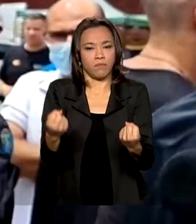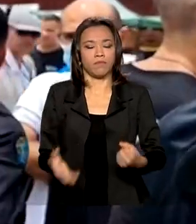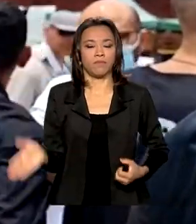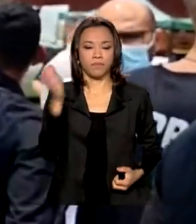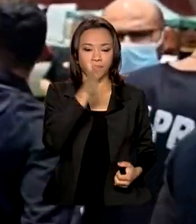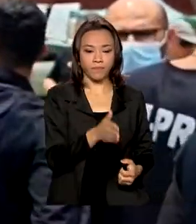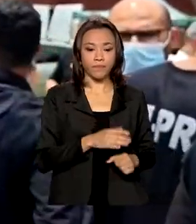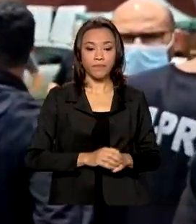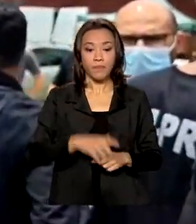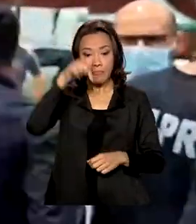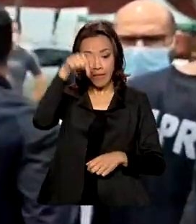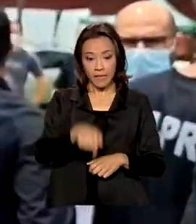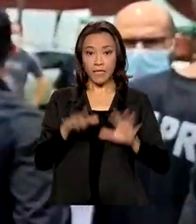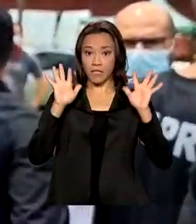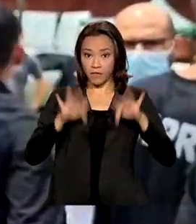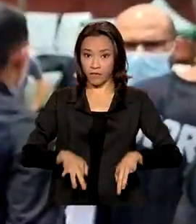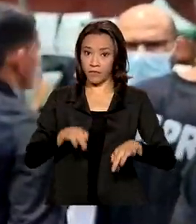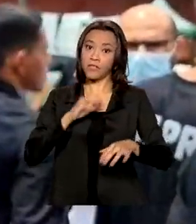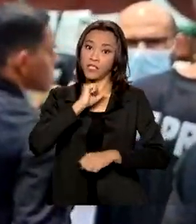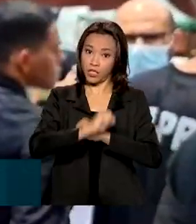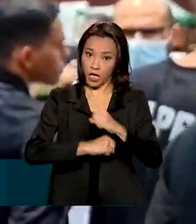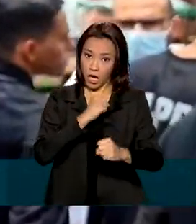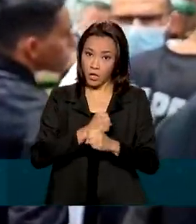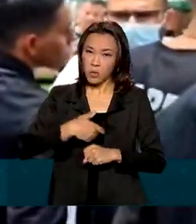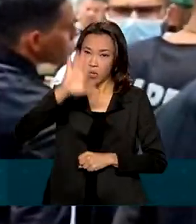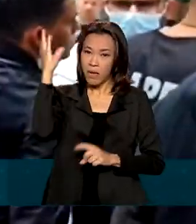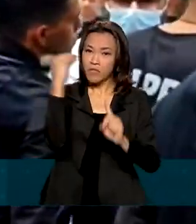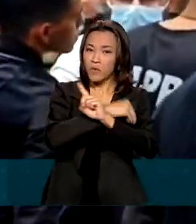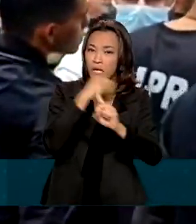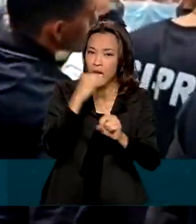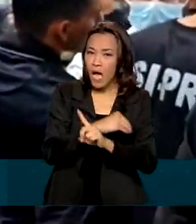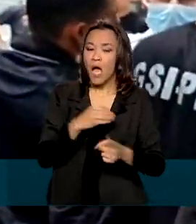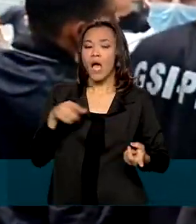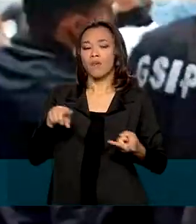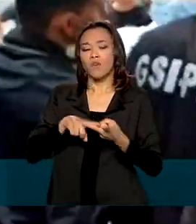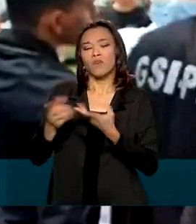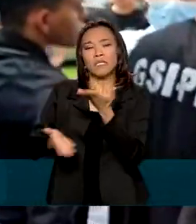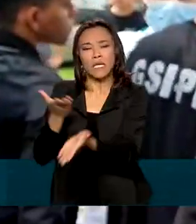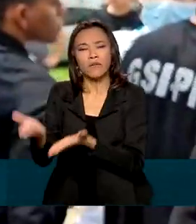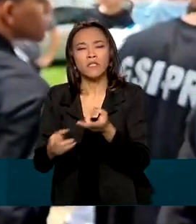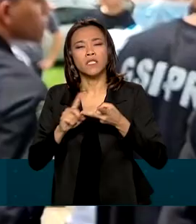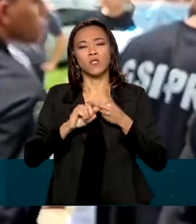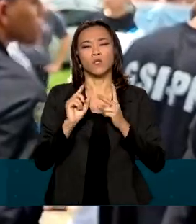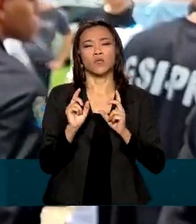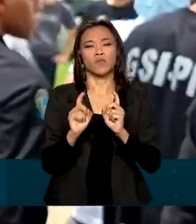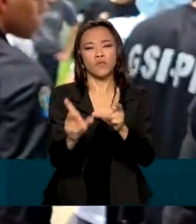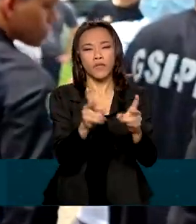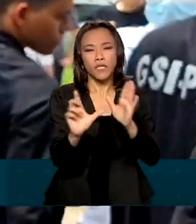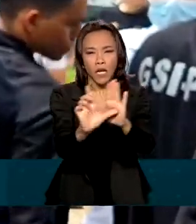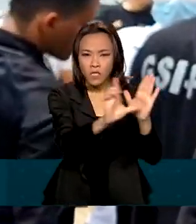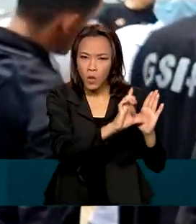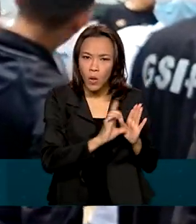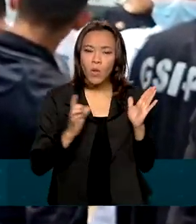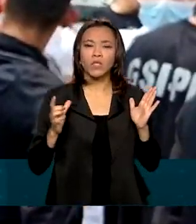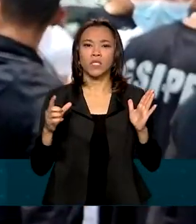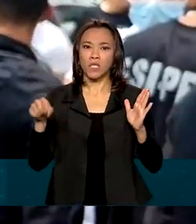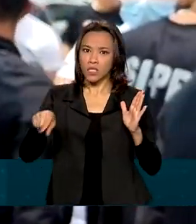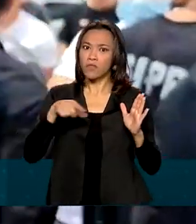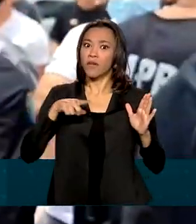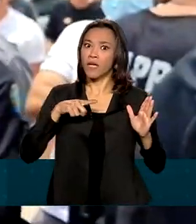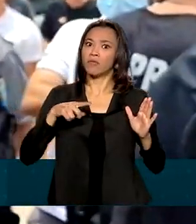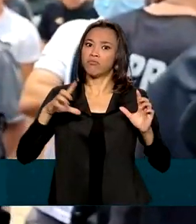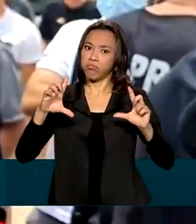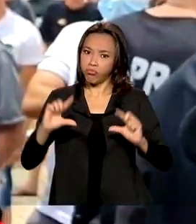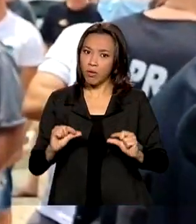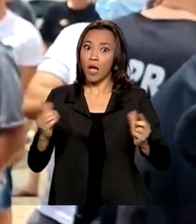Esse final de ano, o setor mais vulnerável nosso, que mais sofreu, que foi turismo, serviços, comércio, vai explodir de